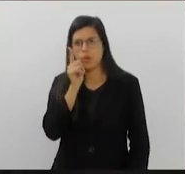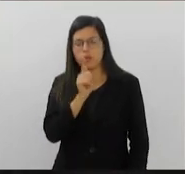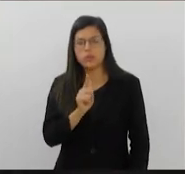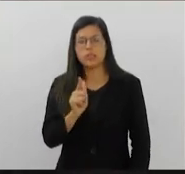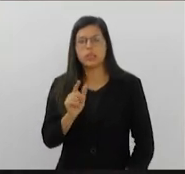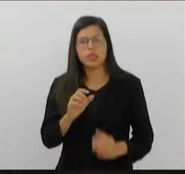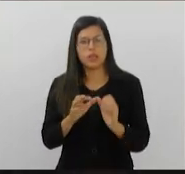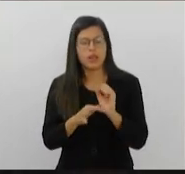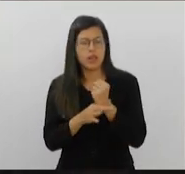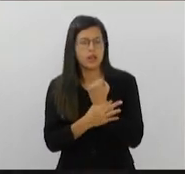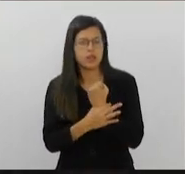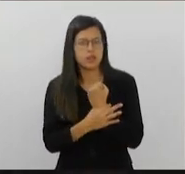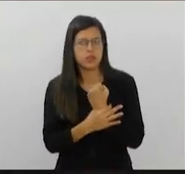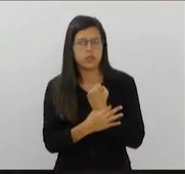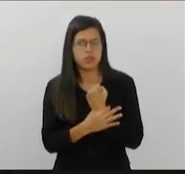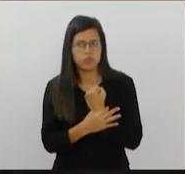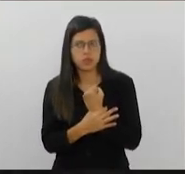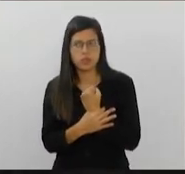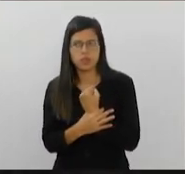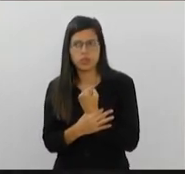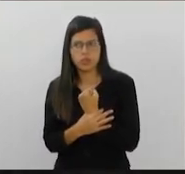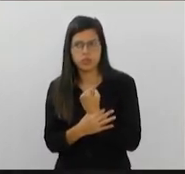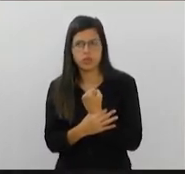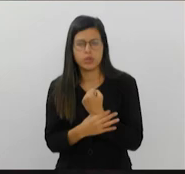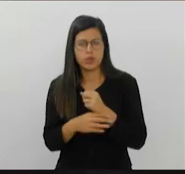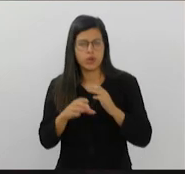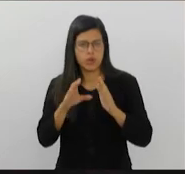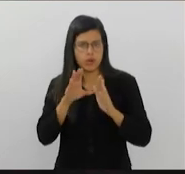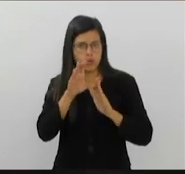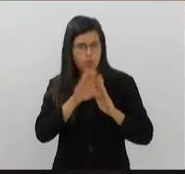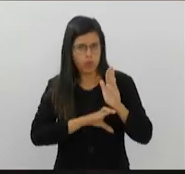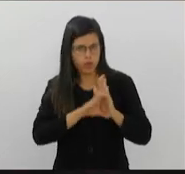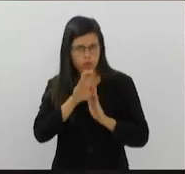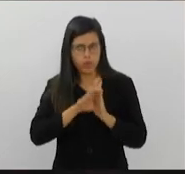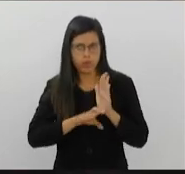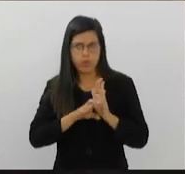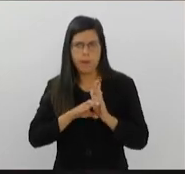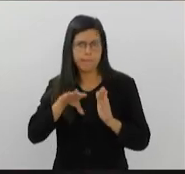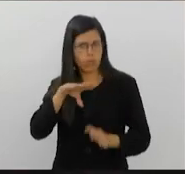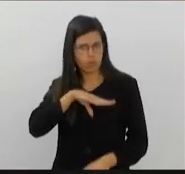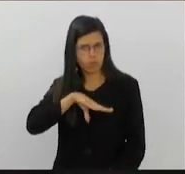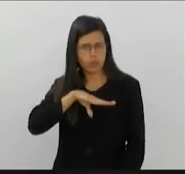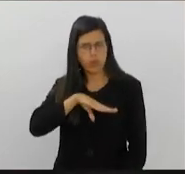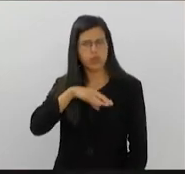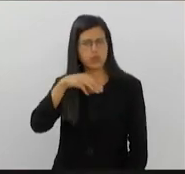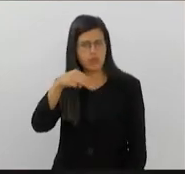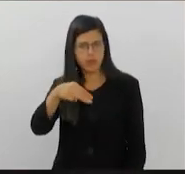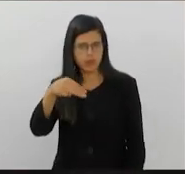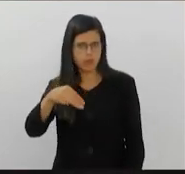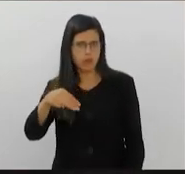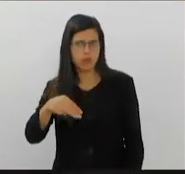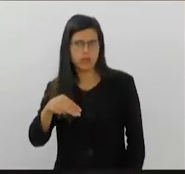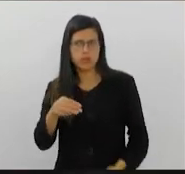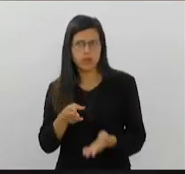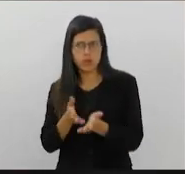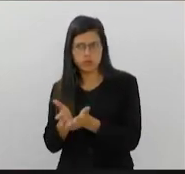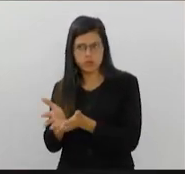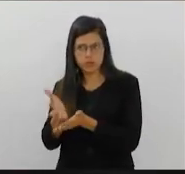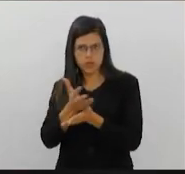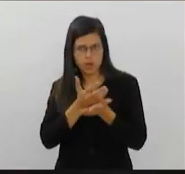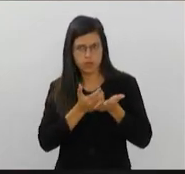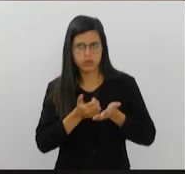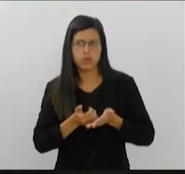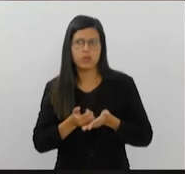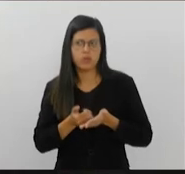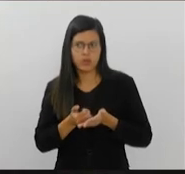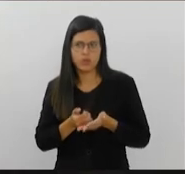os mínimos das matrizes curriculares, muito principalmente em português e matemática. Os nossos dados são bem